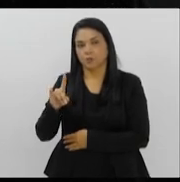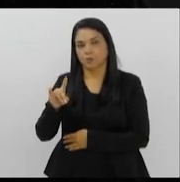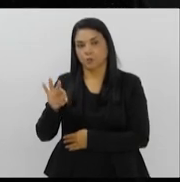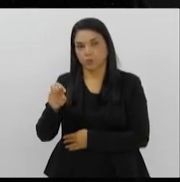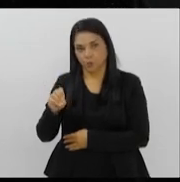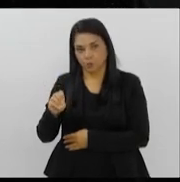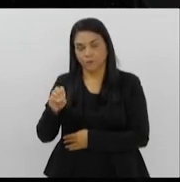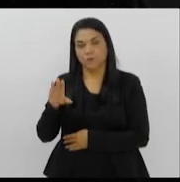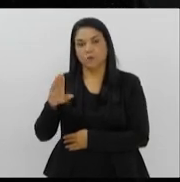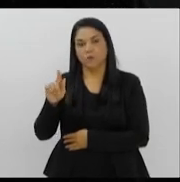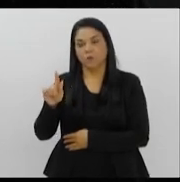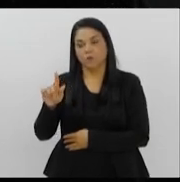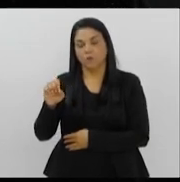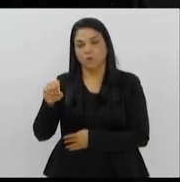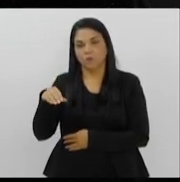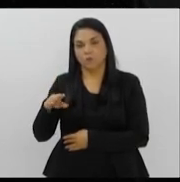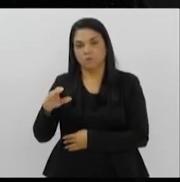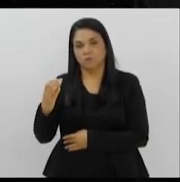muito conceituado